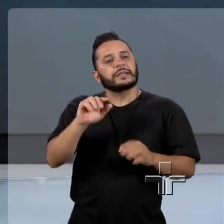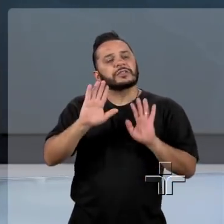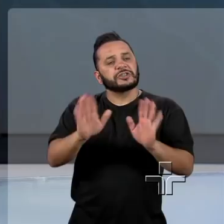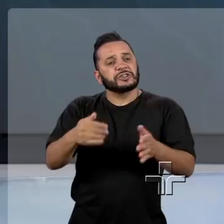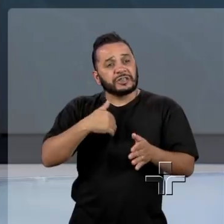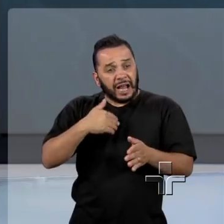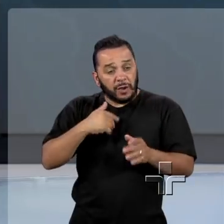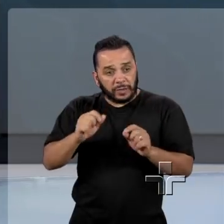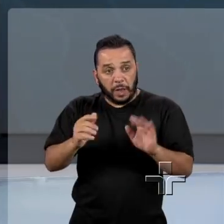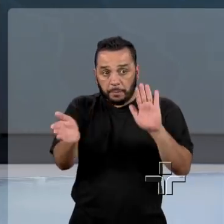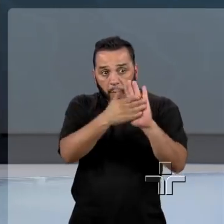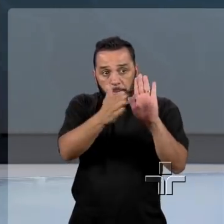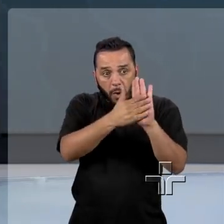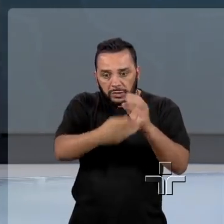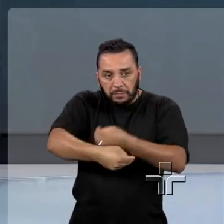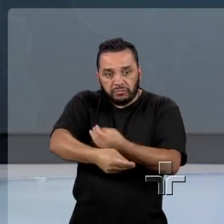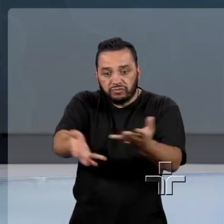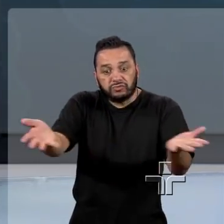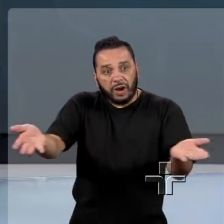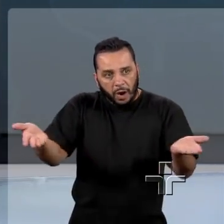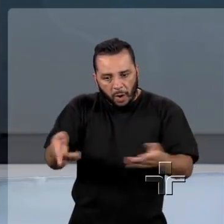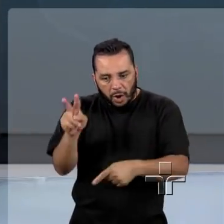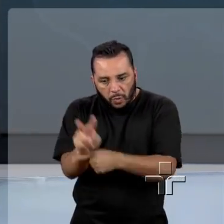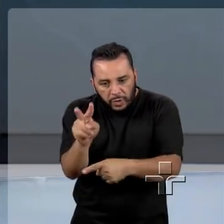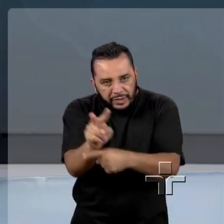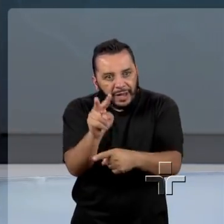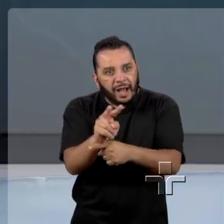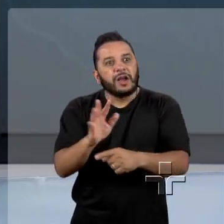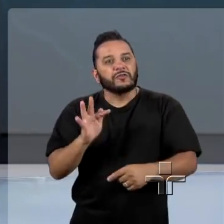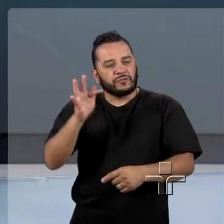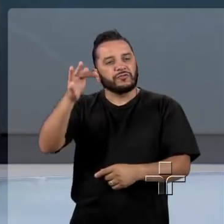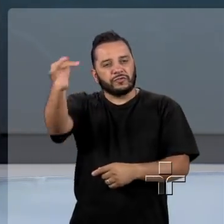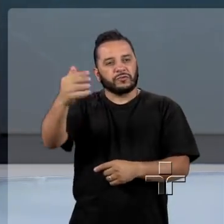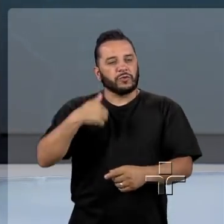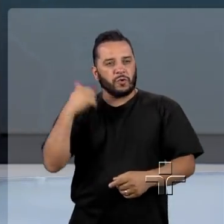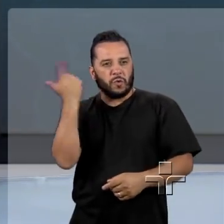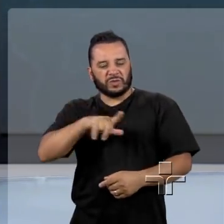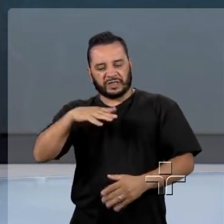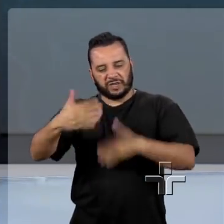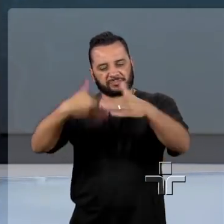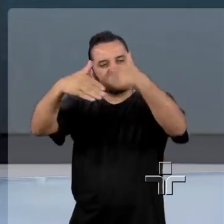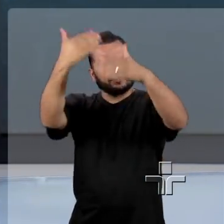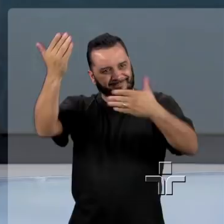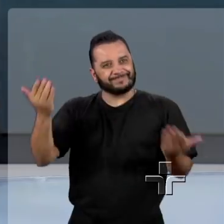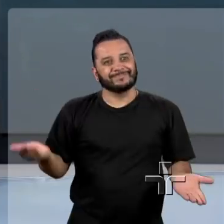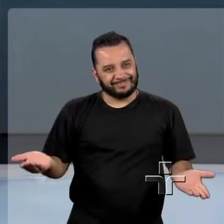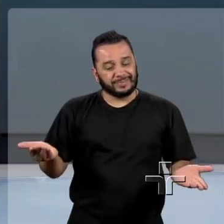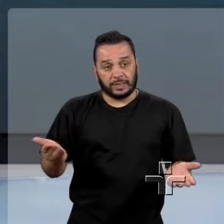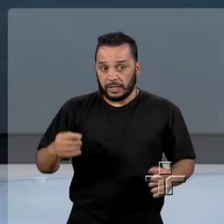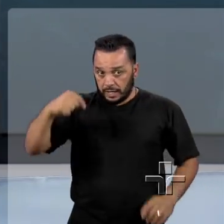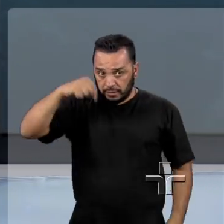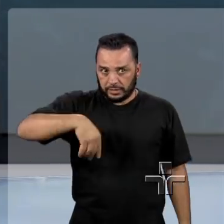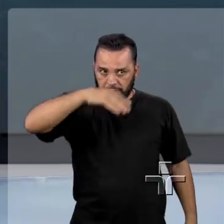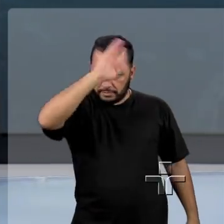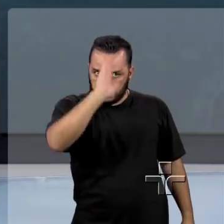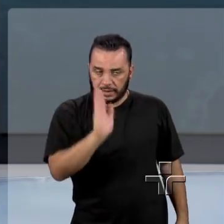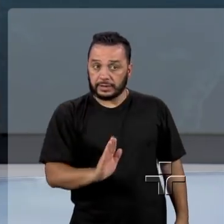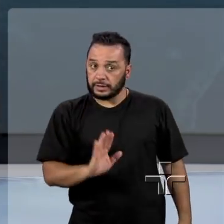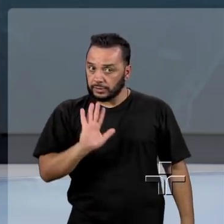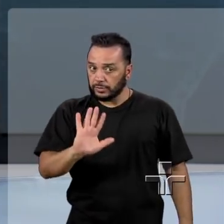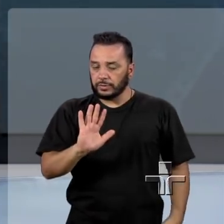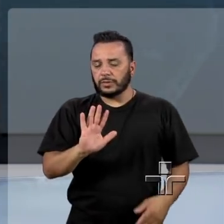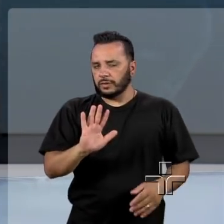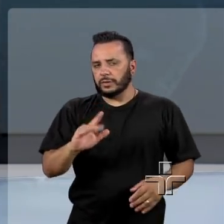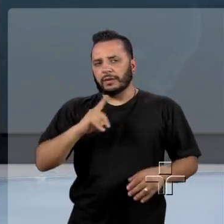tenho que cuidar, tenho que regar e depois tenho que esperar para colher o fruto. Vale ressaltar que o Brasil, quando se fala